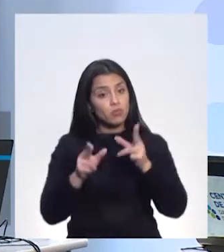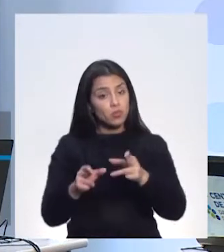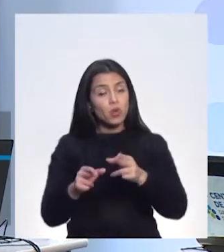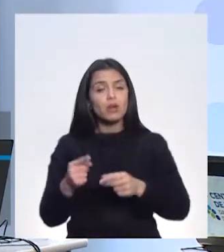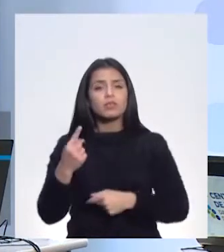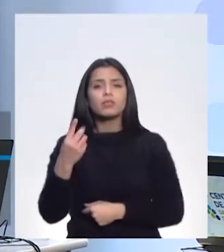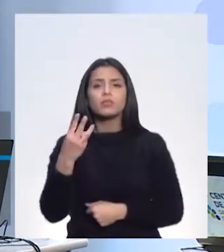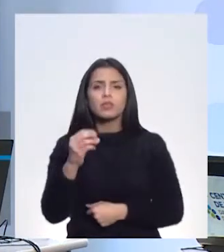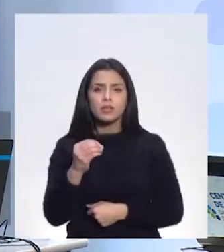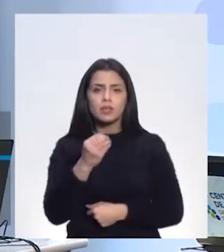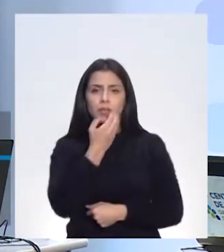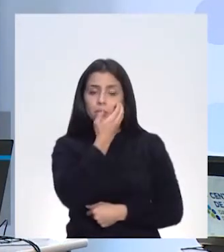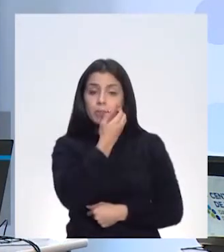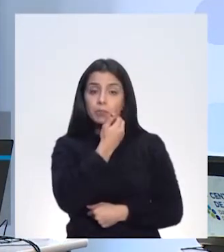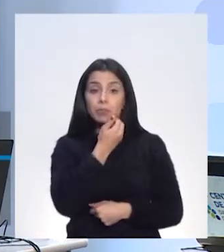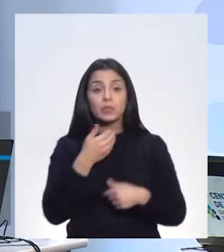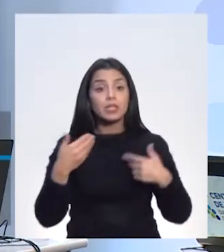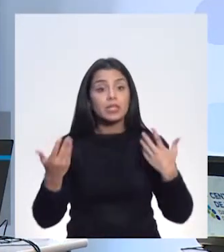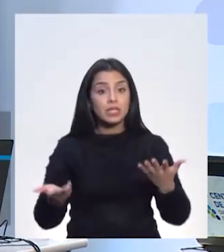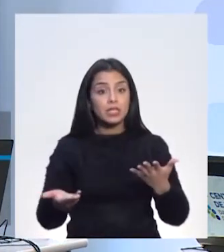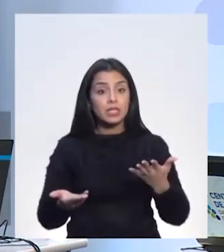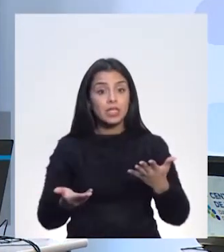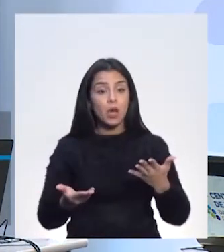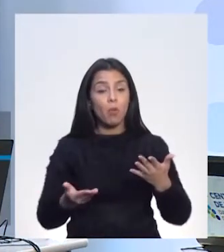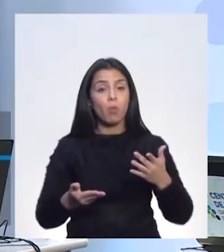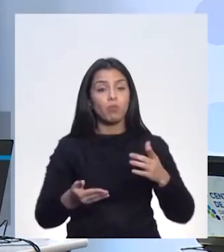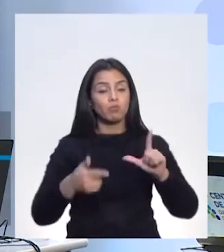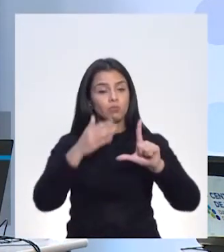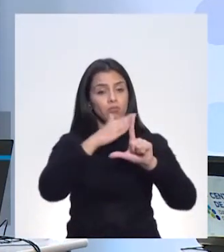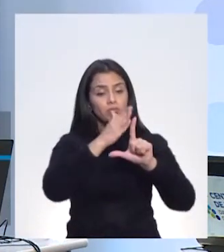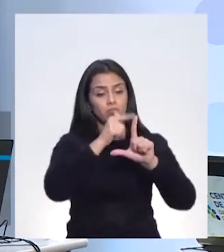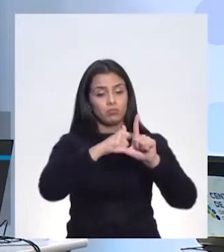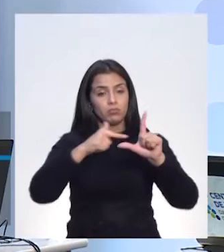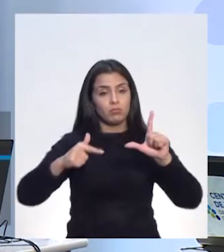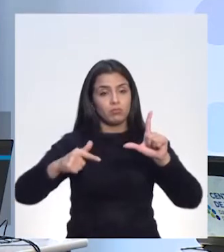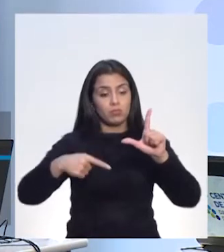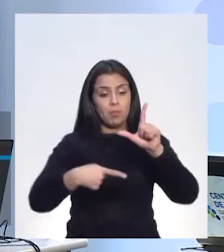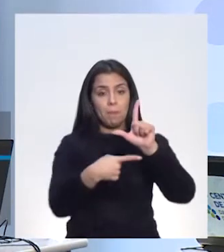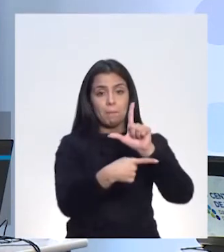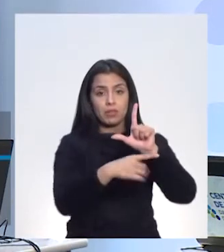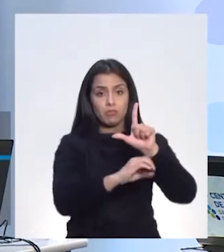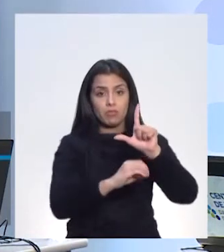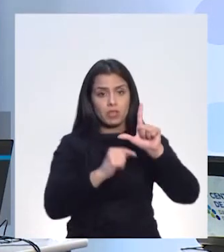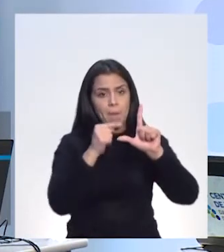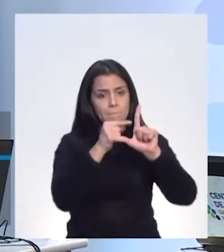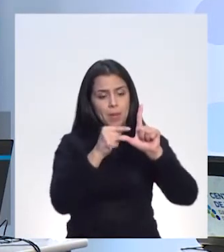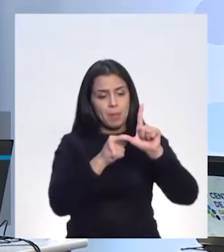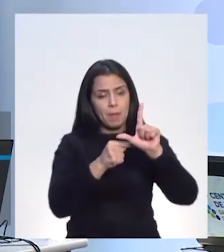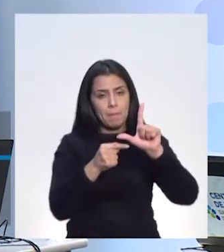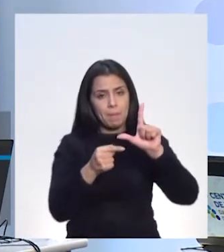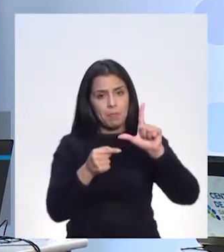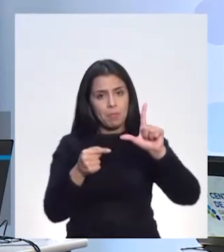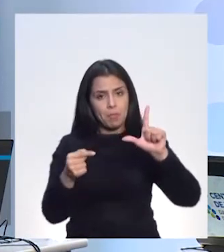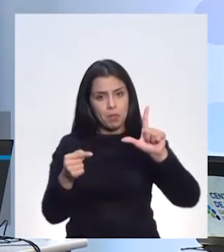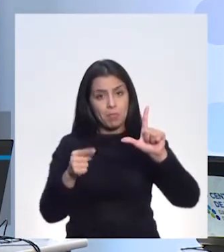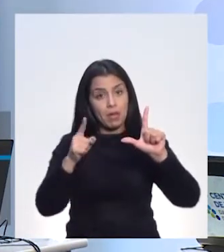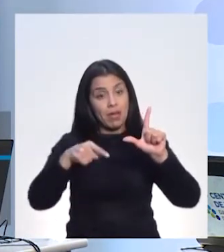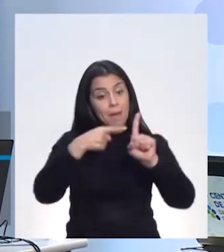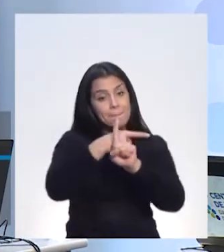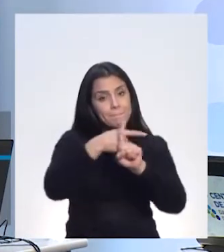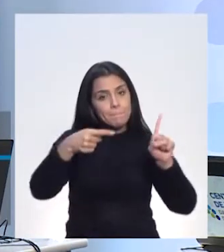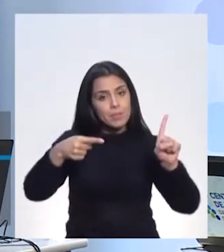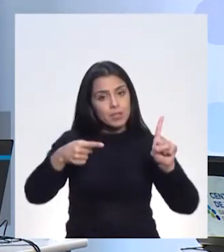Então, na realidade, esse menos 20 é que representa a metade do meu